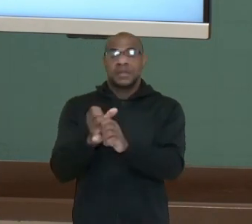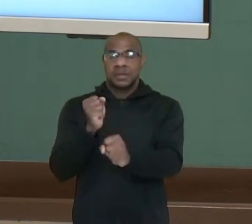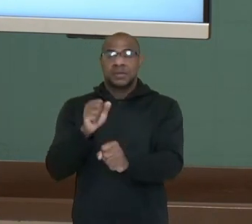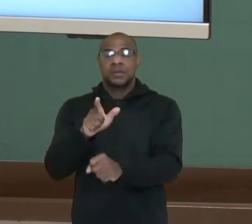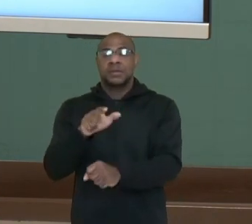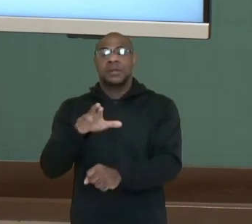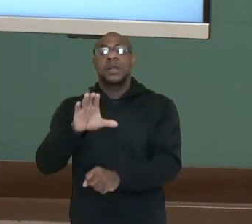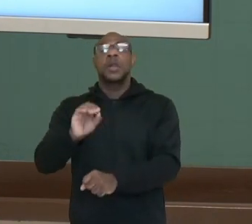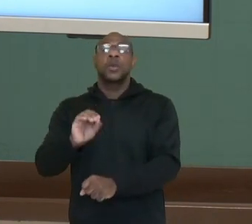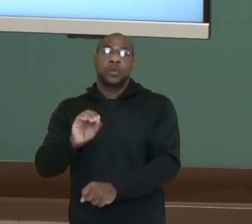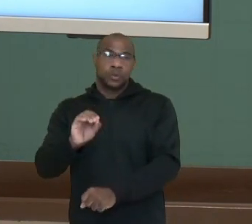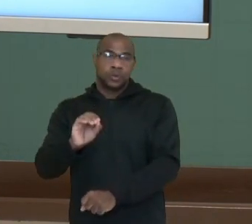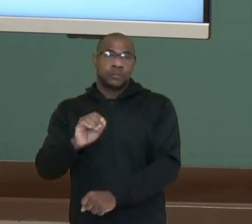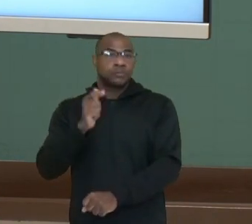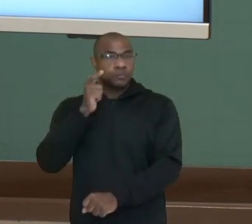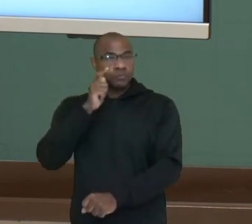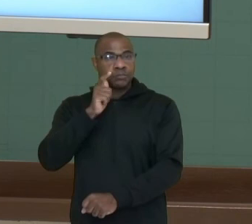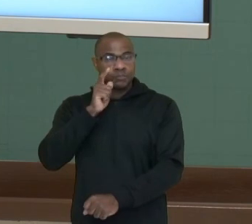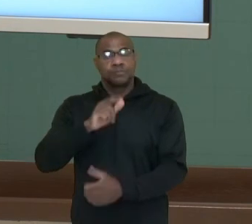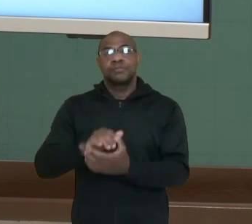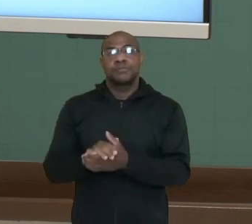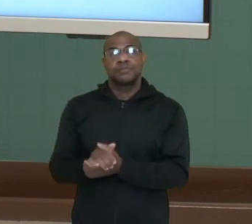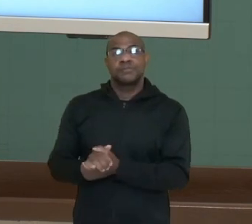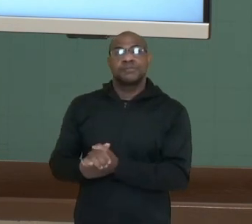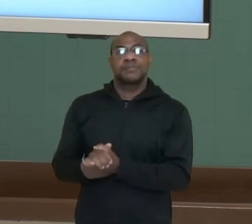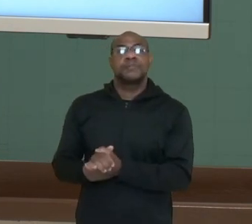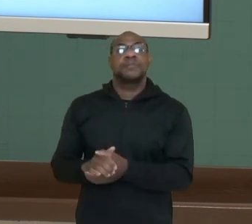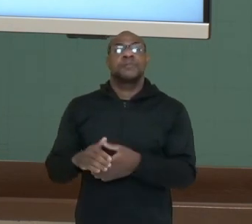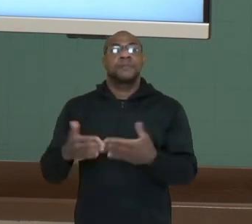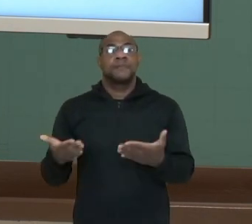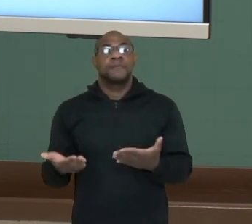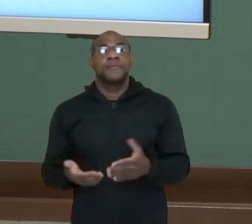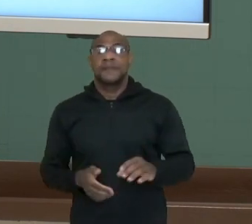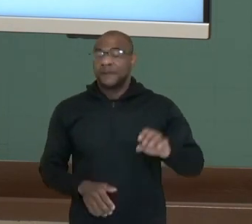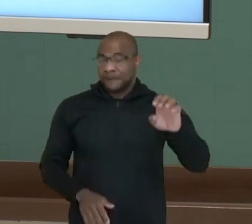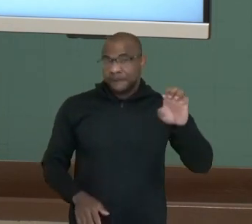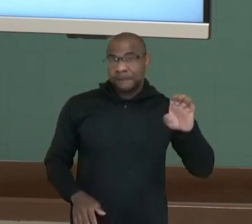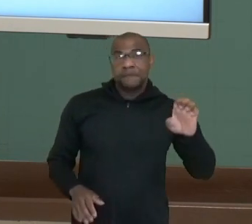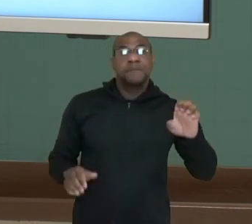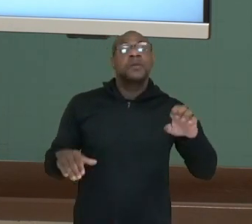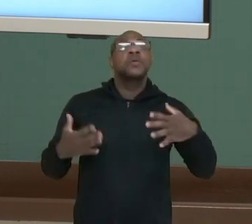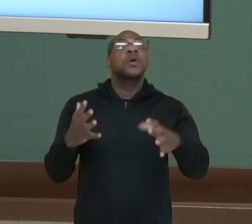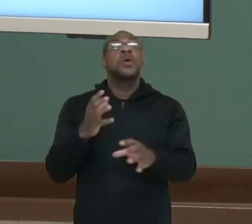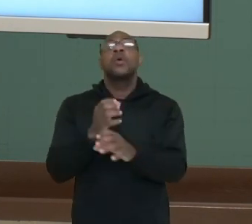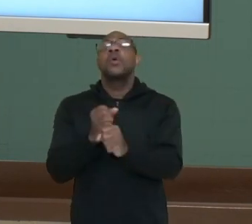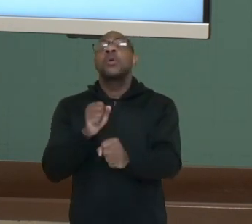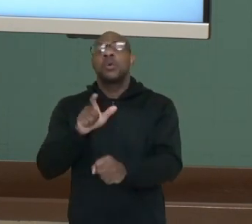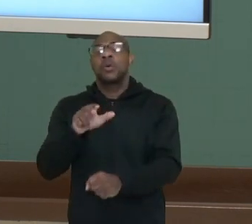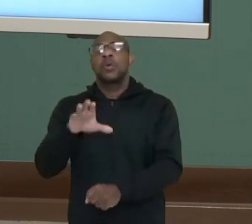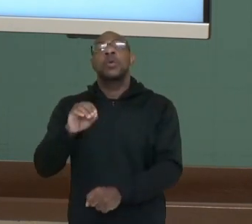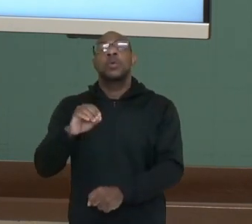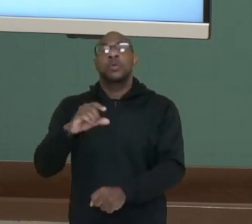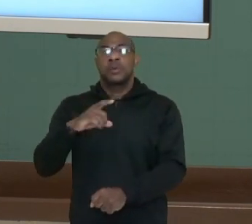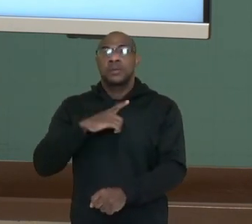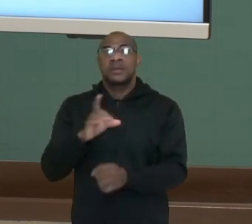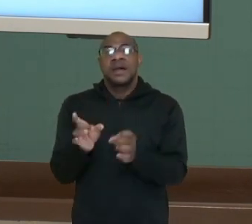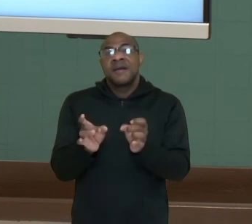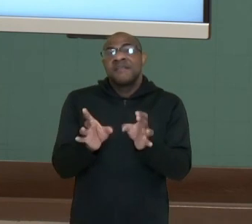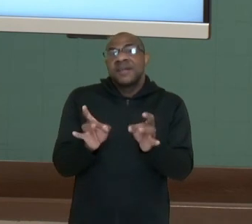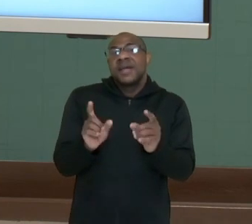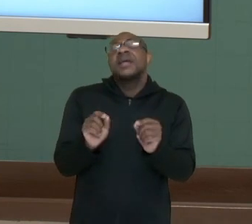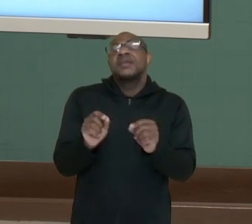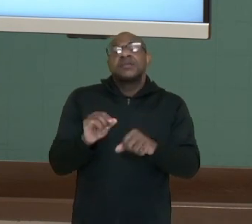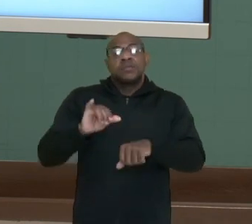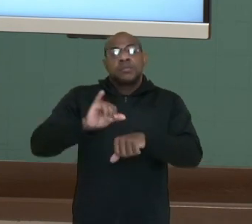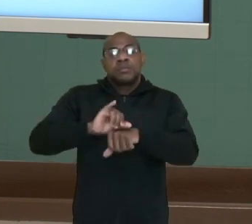lucro desse nosso lojista. Letra E. Qual é o lucro obtido pelo lojista na venda de um produto